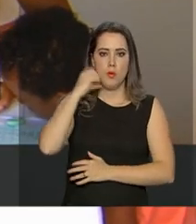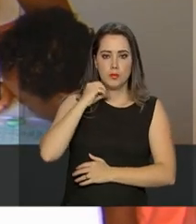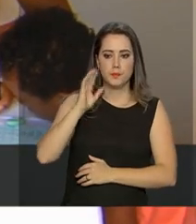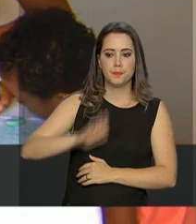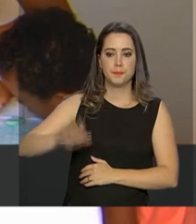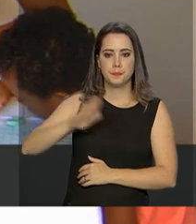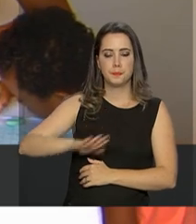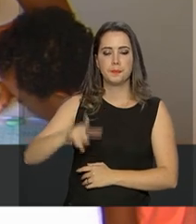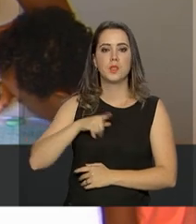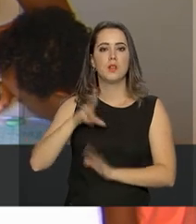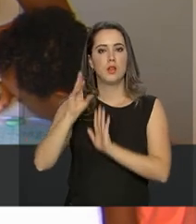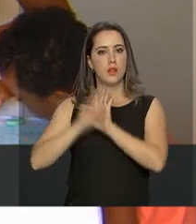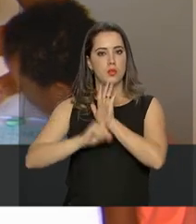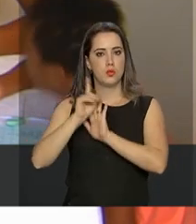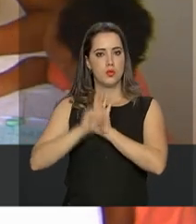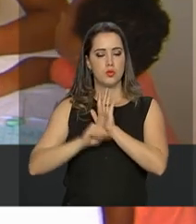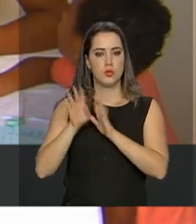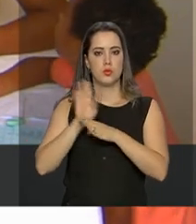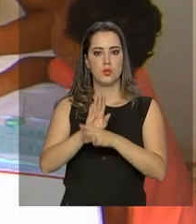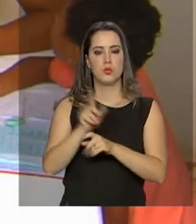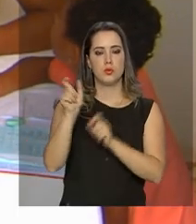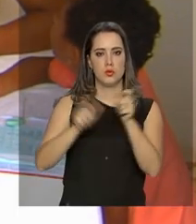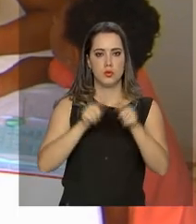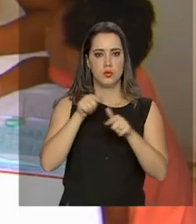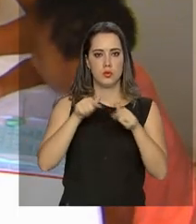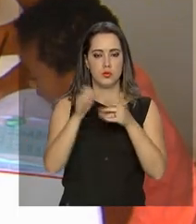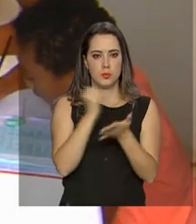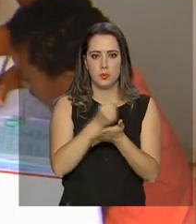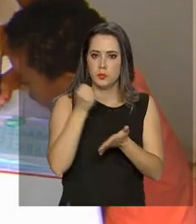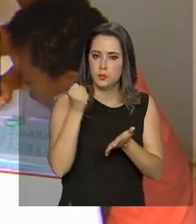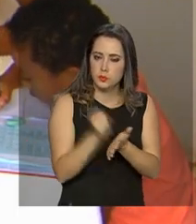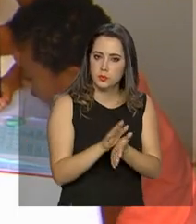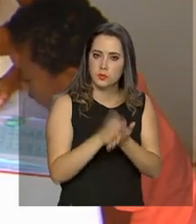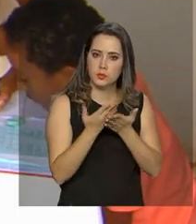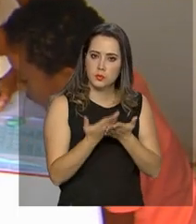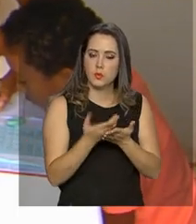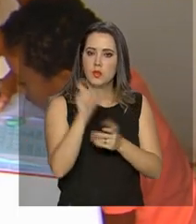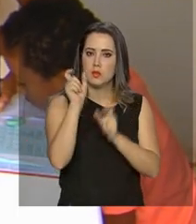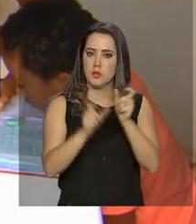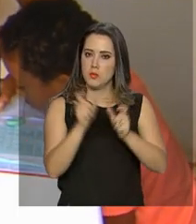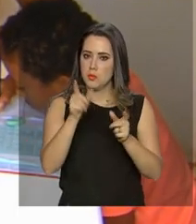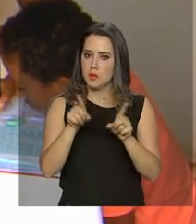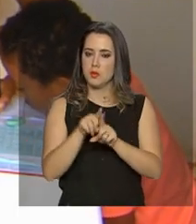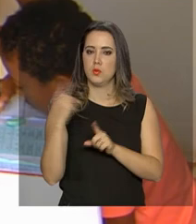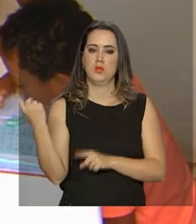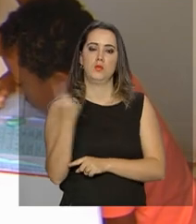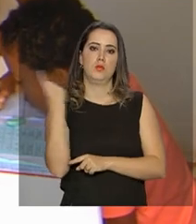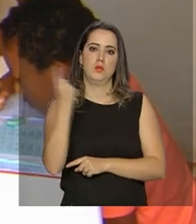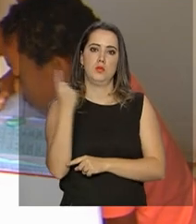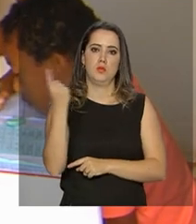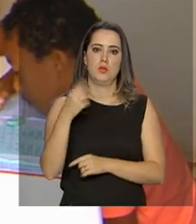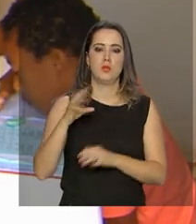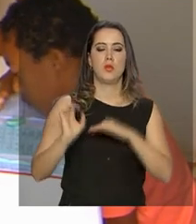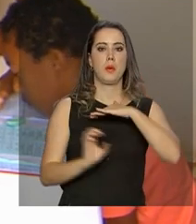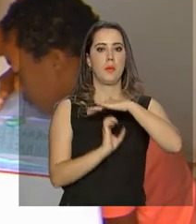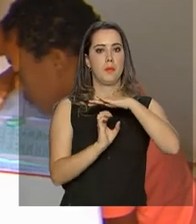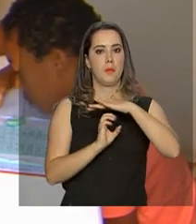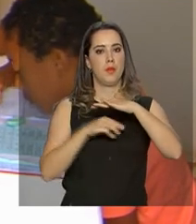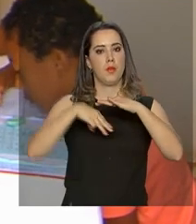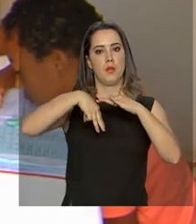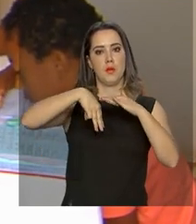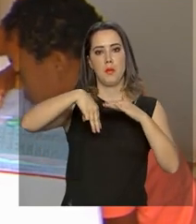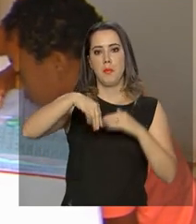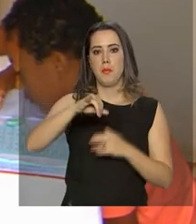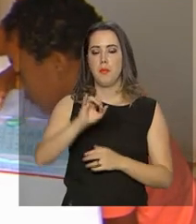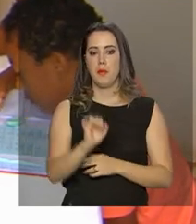tem direito ao benefício além dos trabalhadores com carteira assinada ou contribuinte individual o microempreendedor o